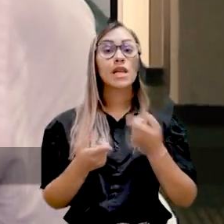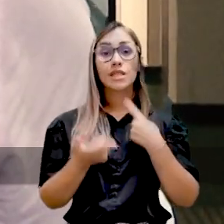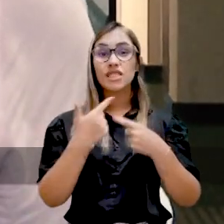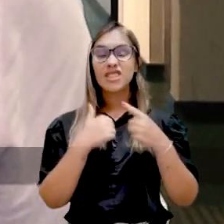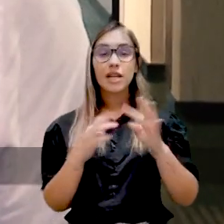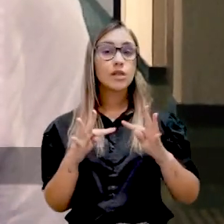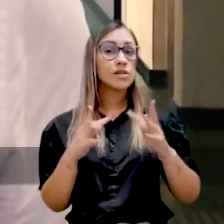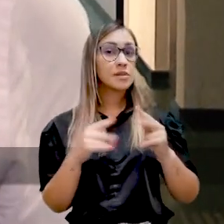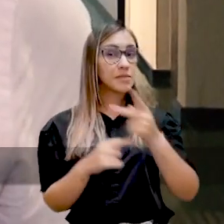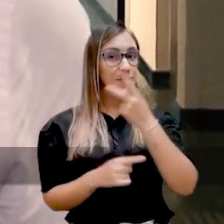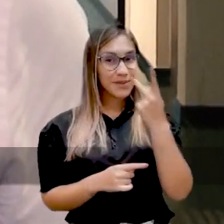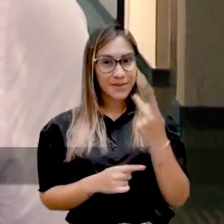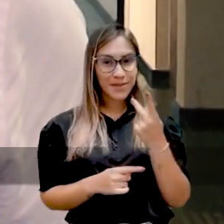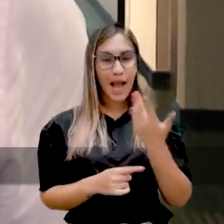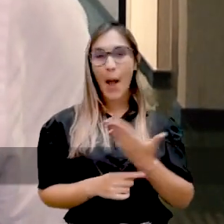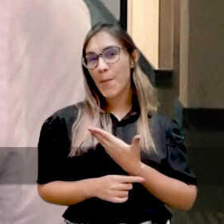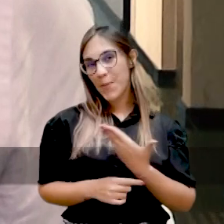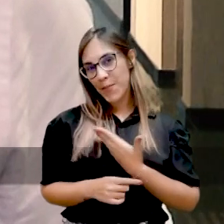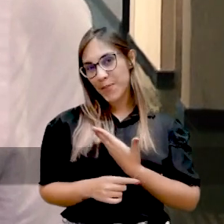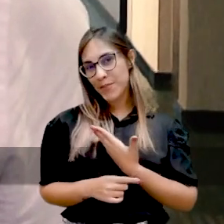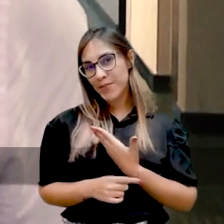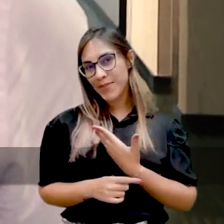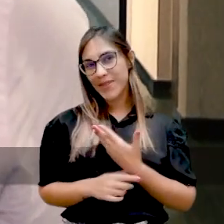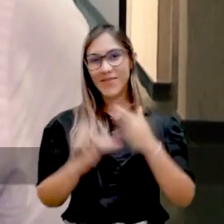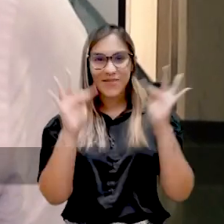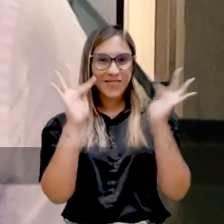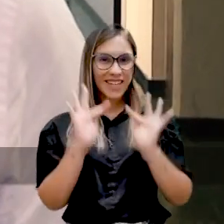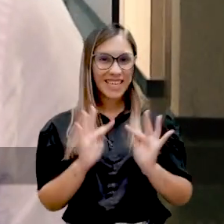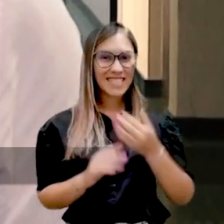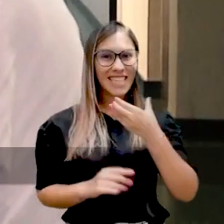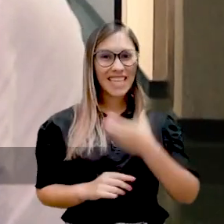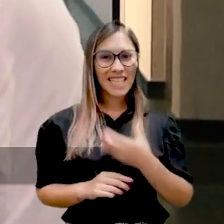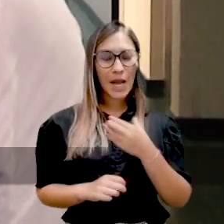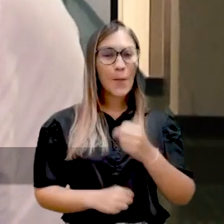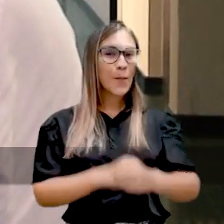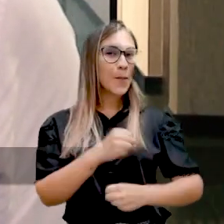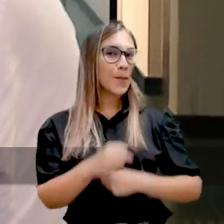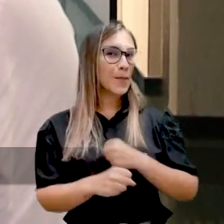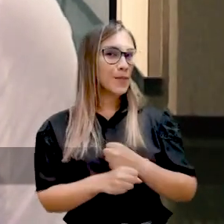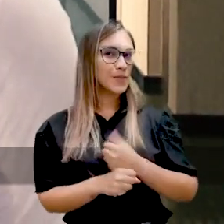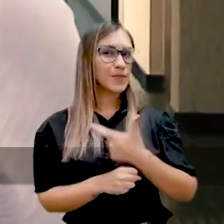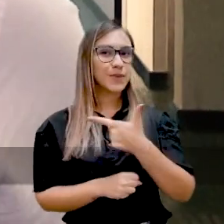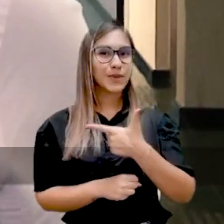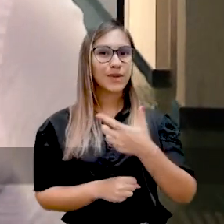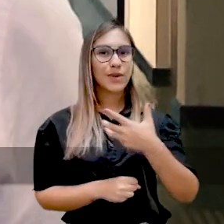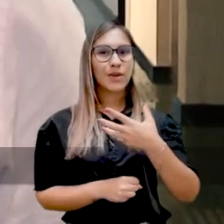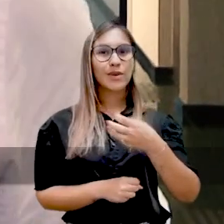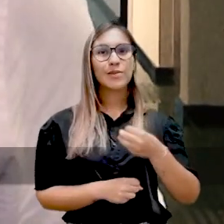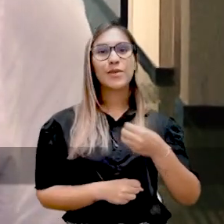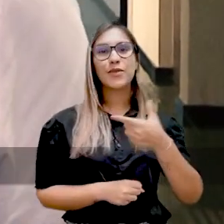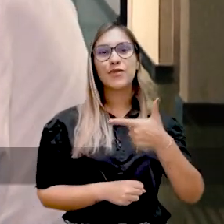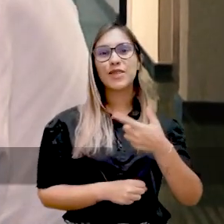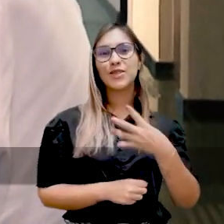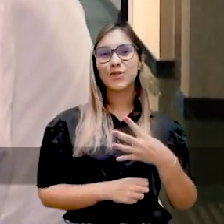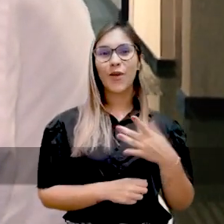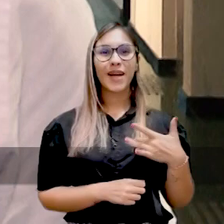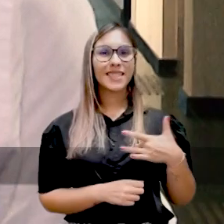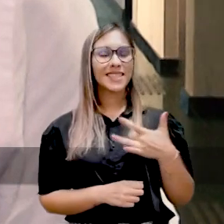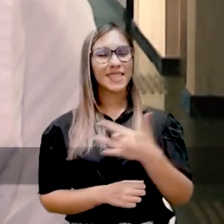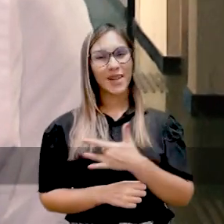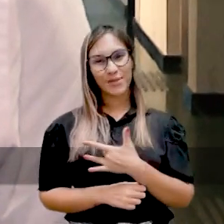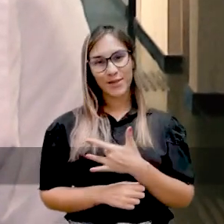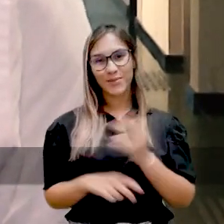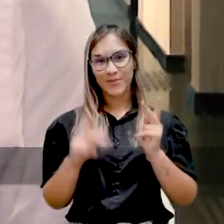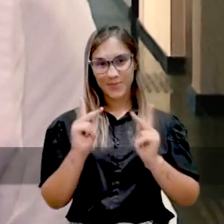todos os colegas, amigos, um feliz Natal, um próximo ano, 2024, com saúde, com